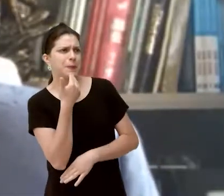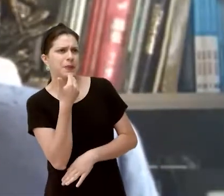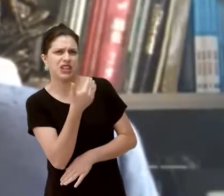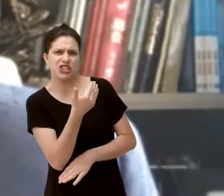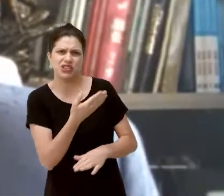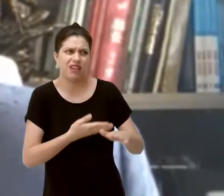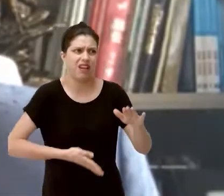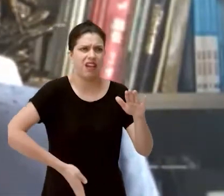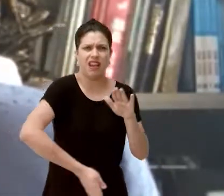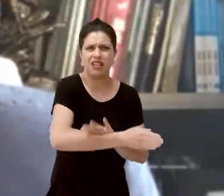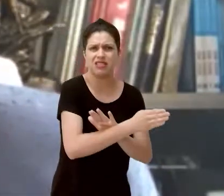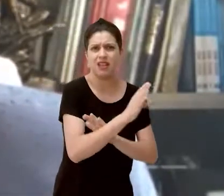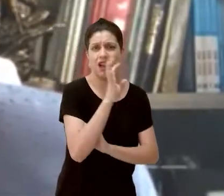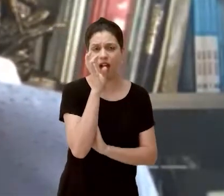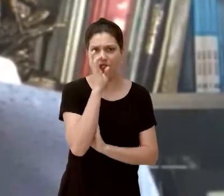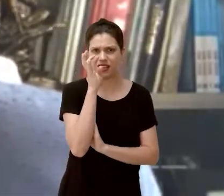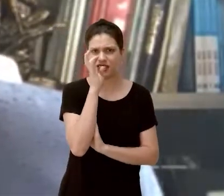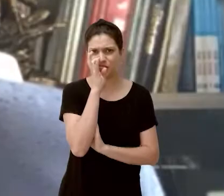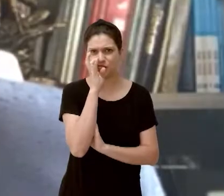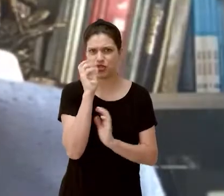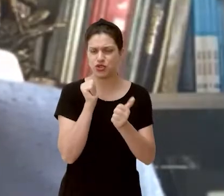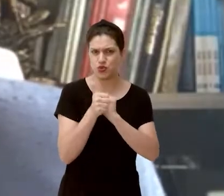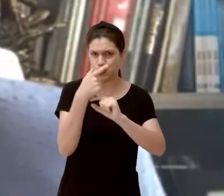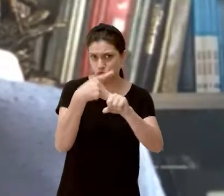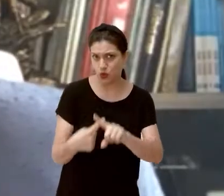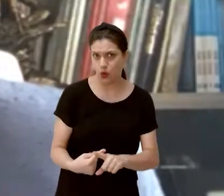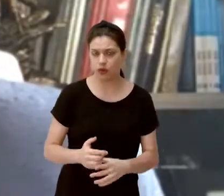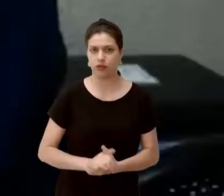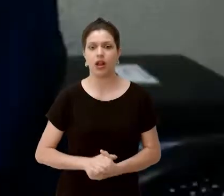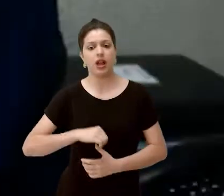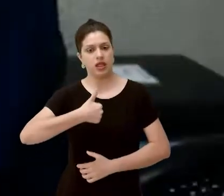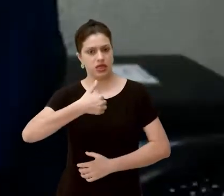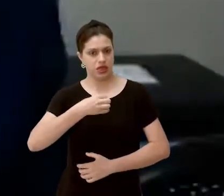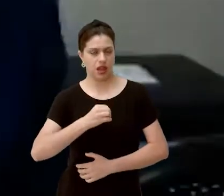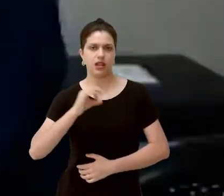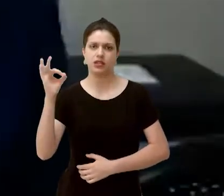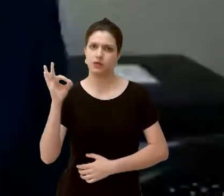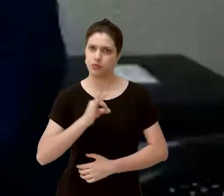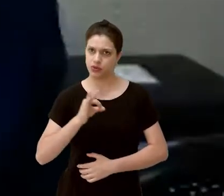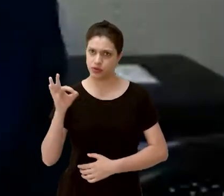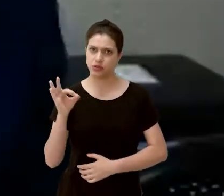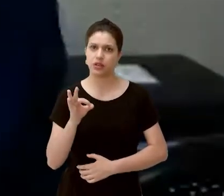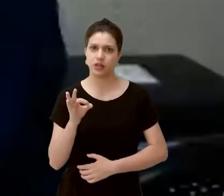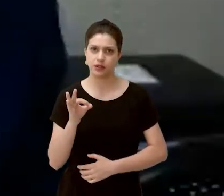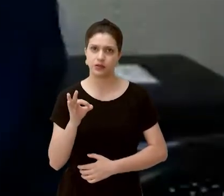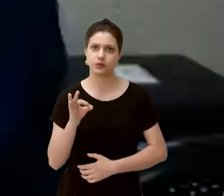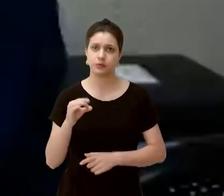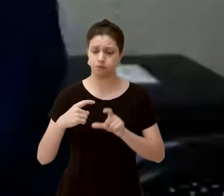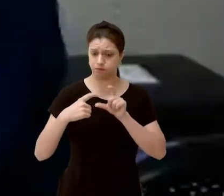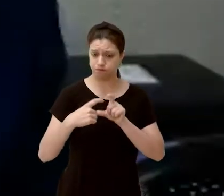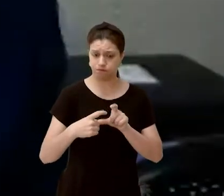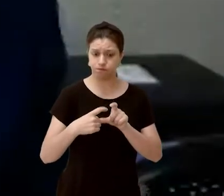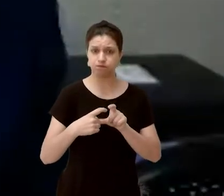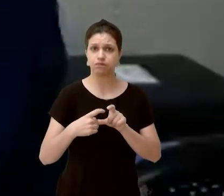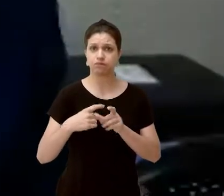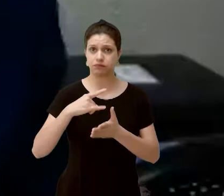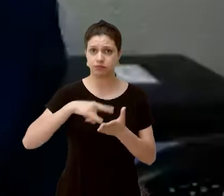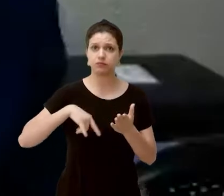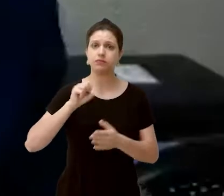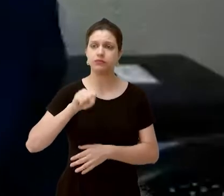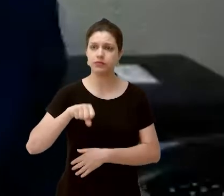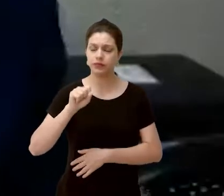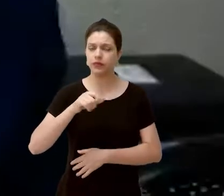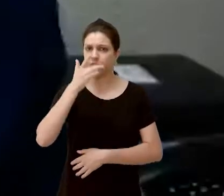mendigar para pedir uma entrada para assistir um jogo. 3% dos ingressos dos atletas profissionais na competição